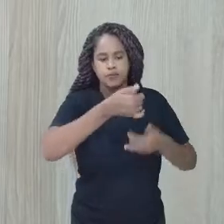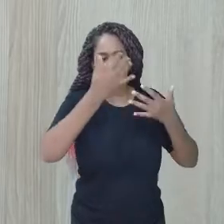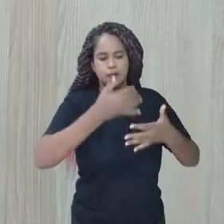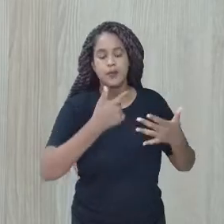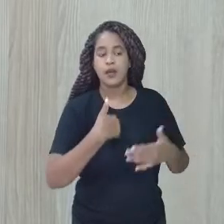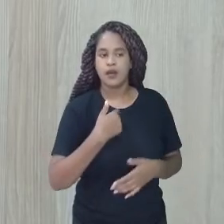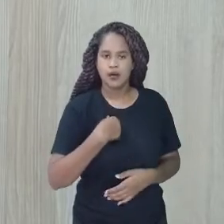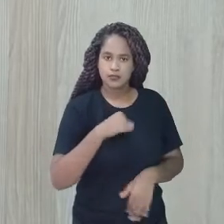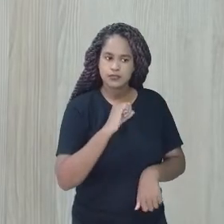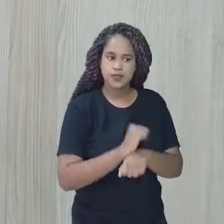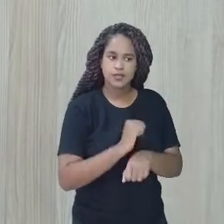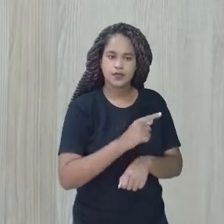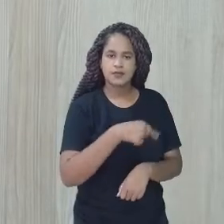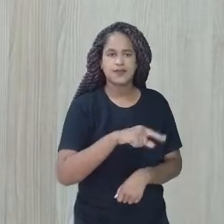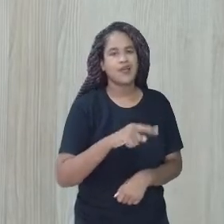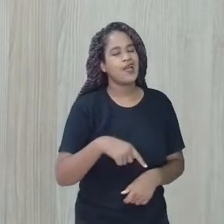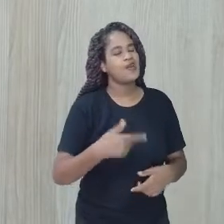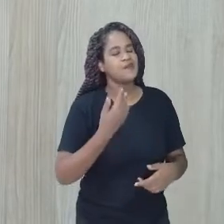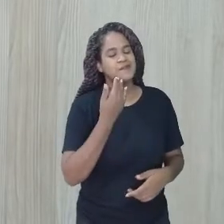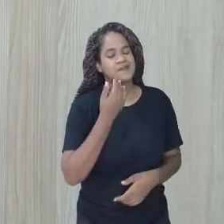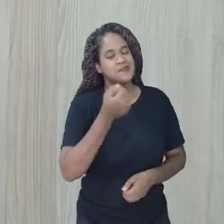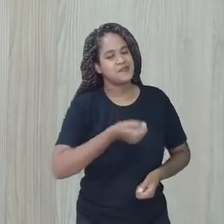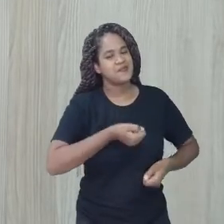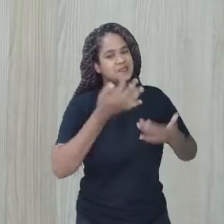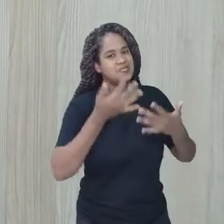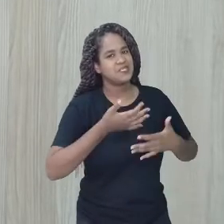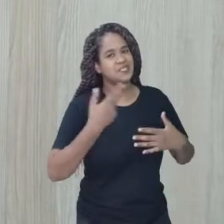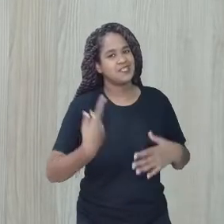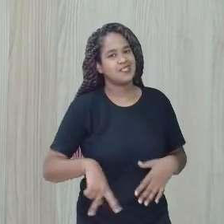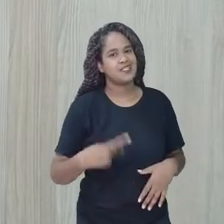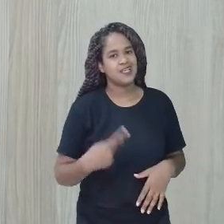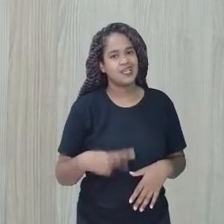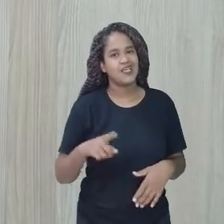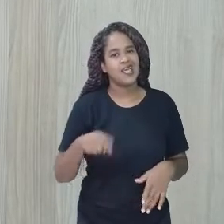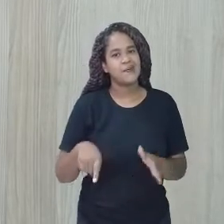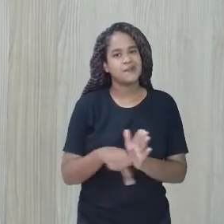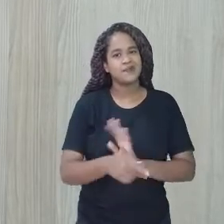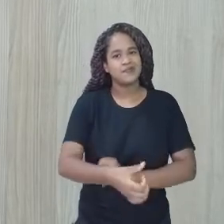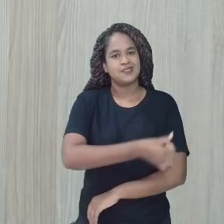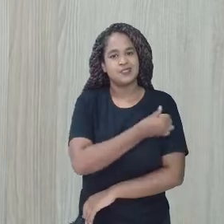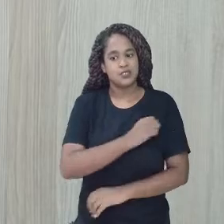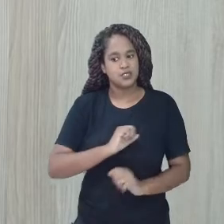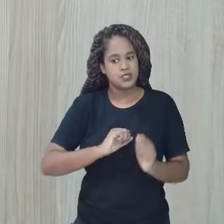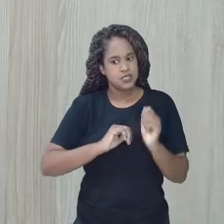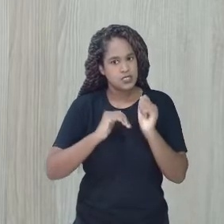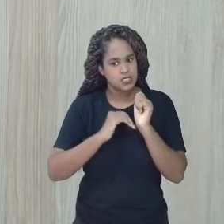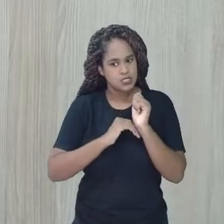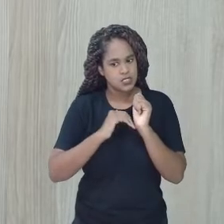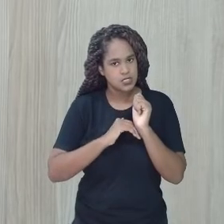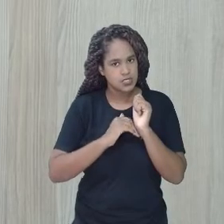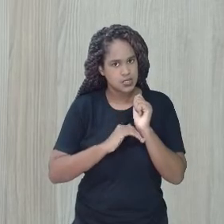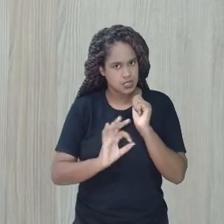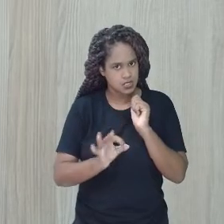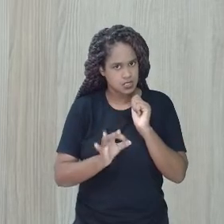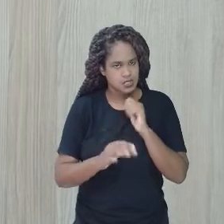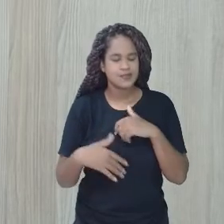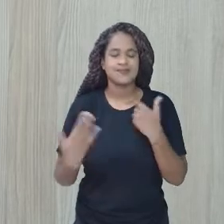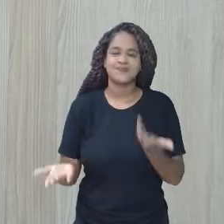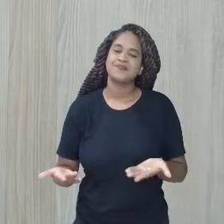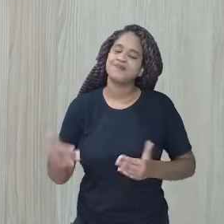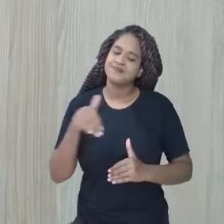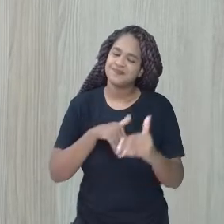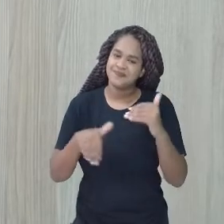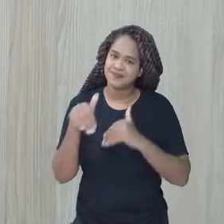chat, no melhor chat do Educa Recife, que é esse do 6º ano, segredo nosso. Então participem,